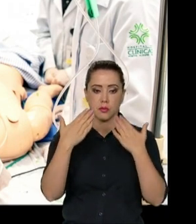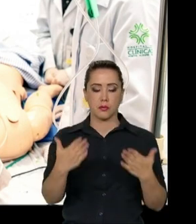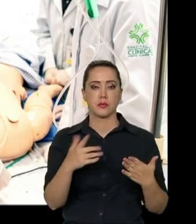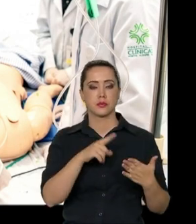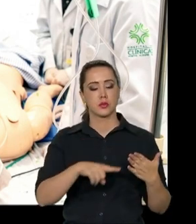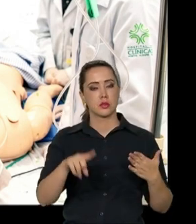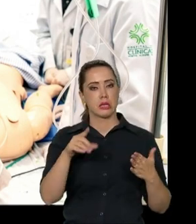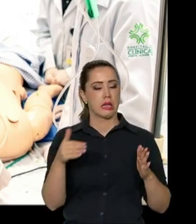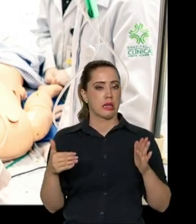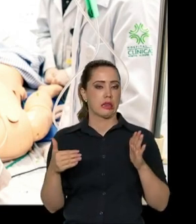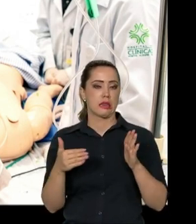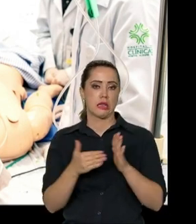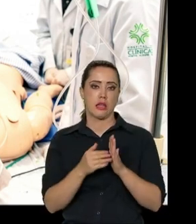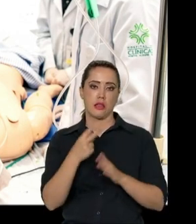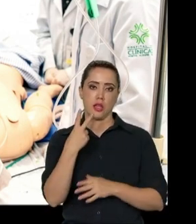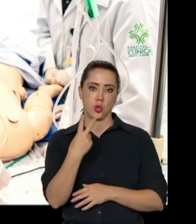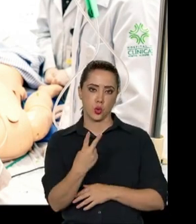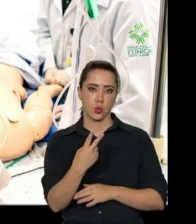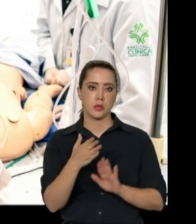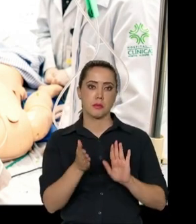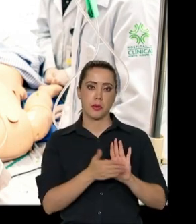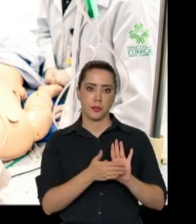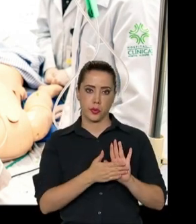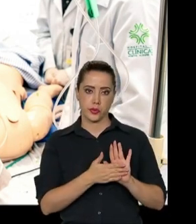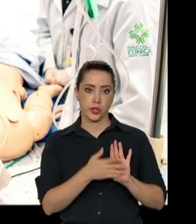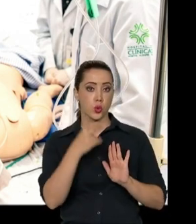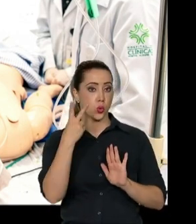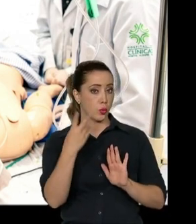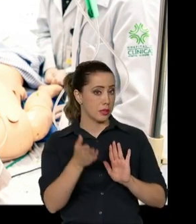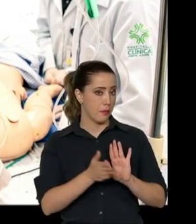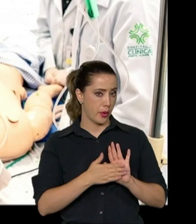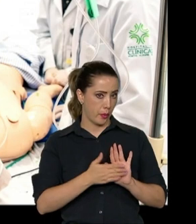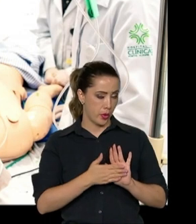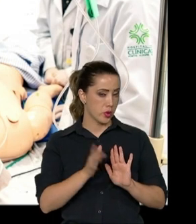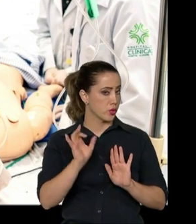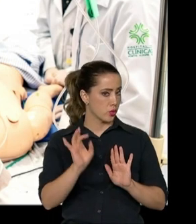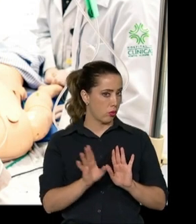apresentar, no máximo, duas propostas.